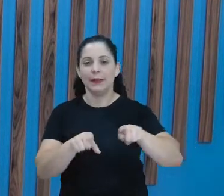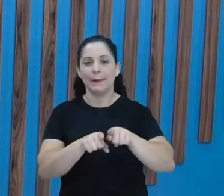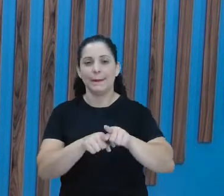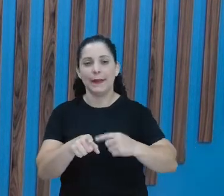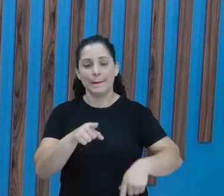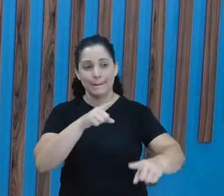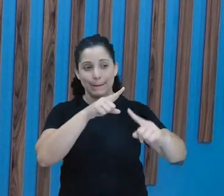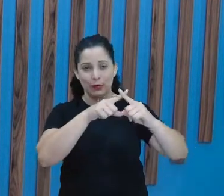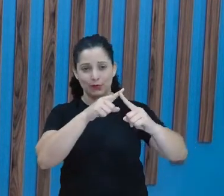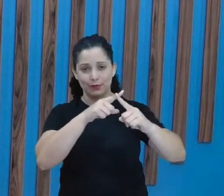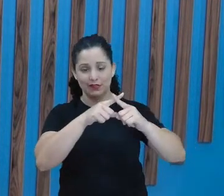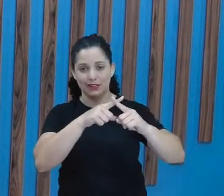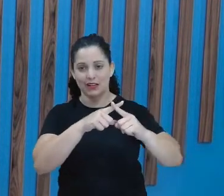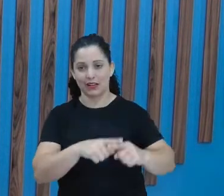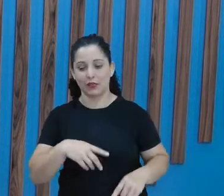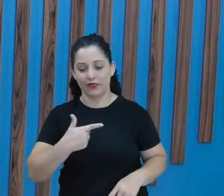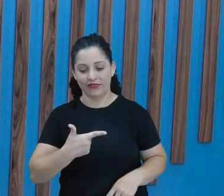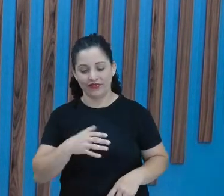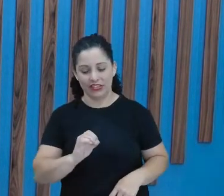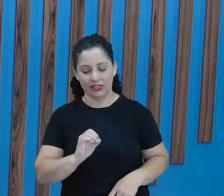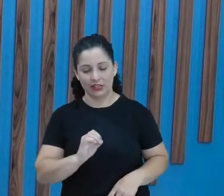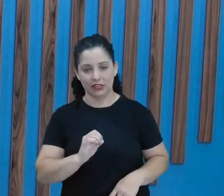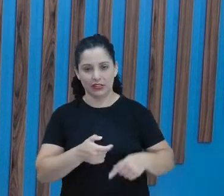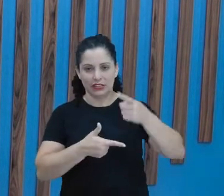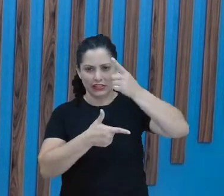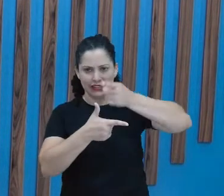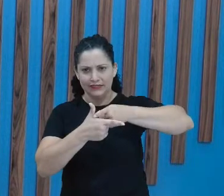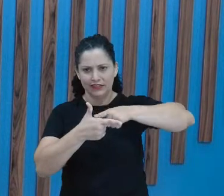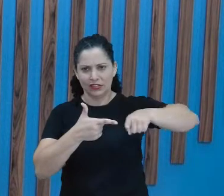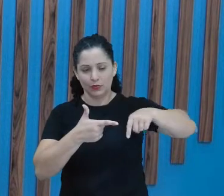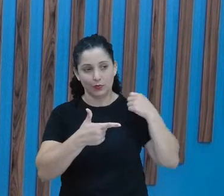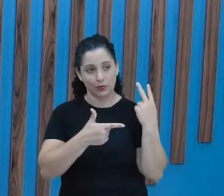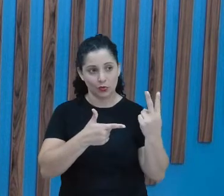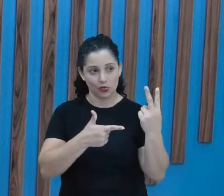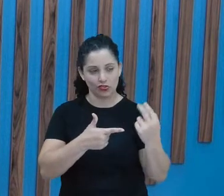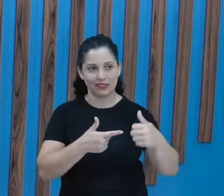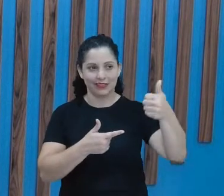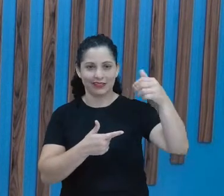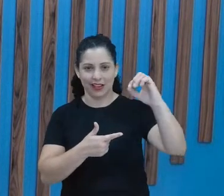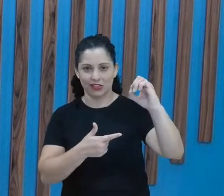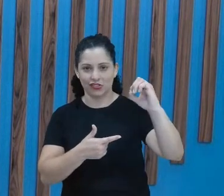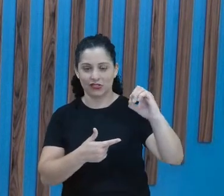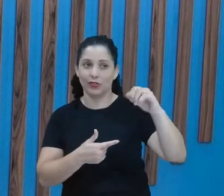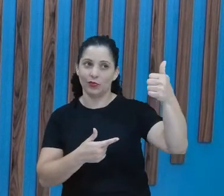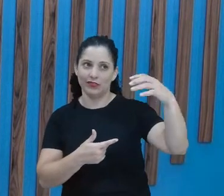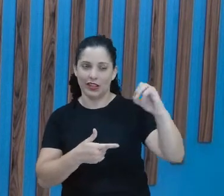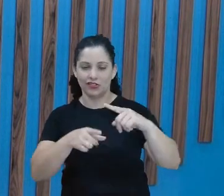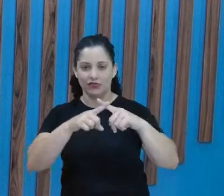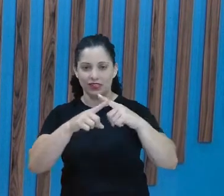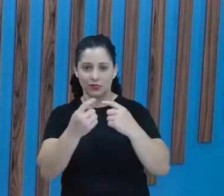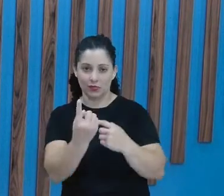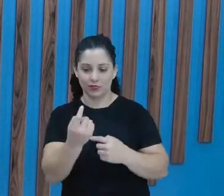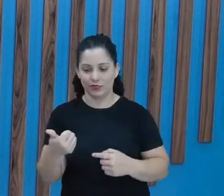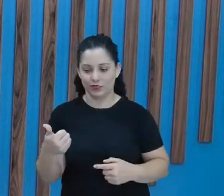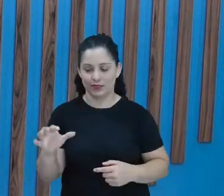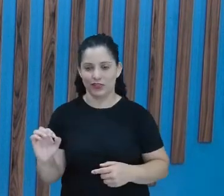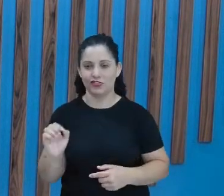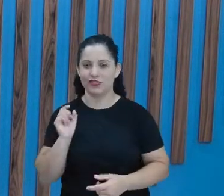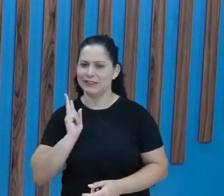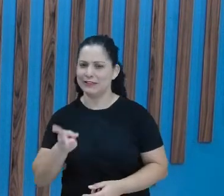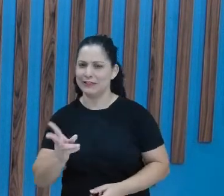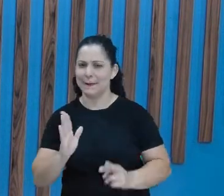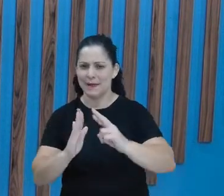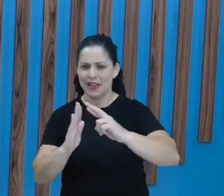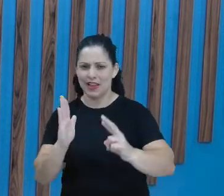cima. Então, Vinte dividido por dois dá dez. Dez vezes um, dez. Então, regrinha sempre.